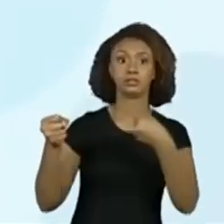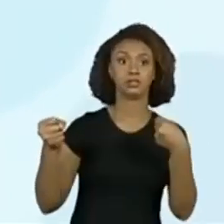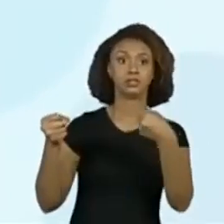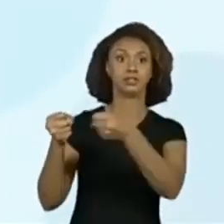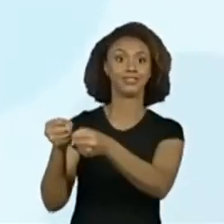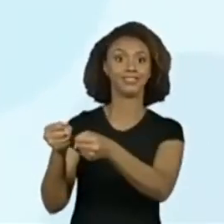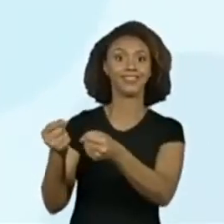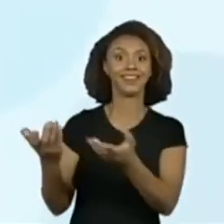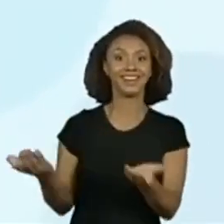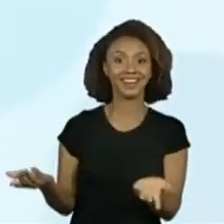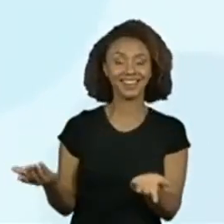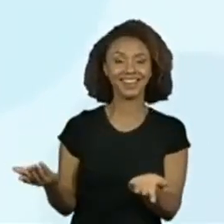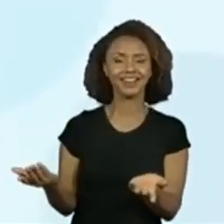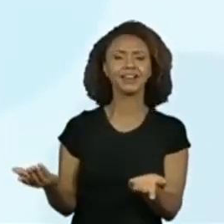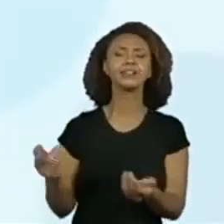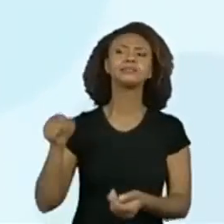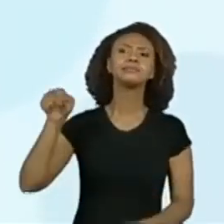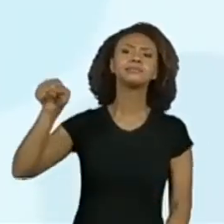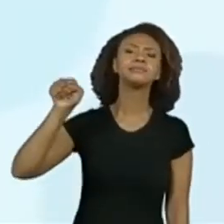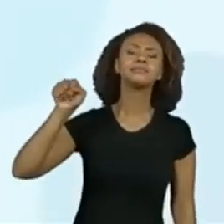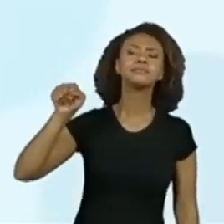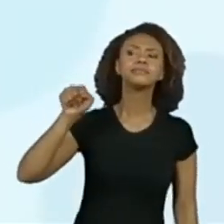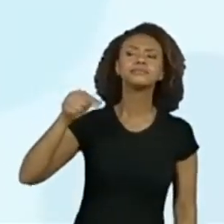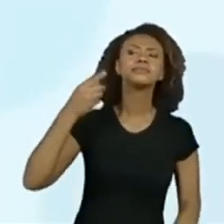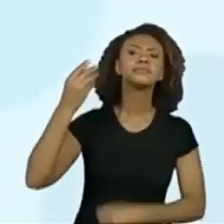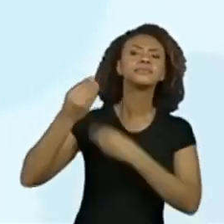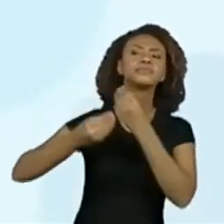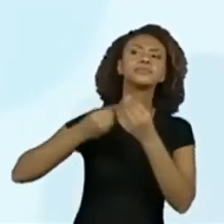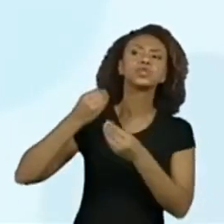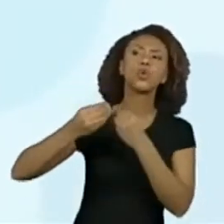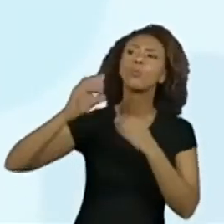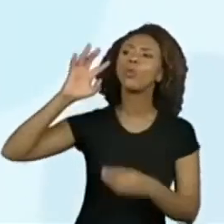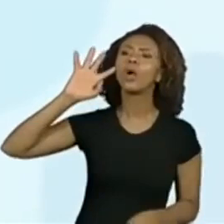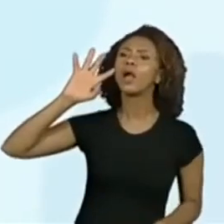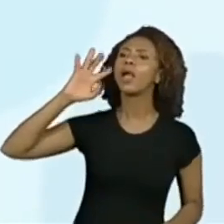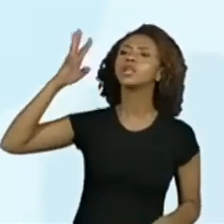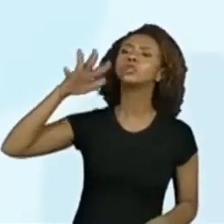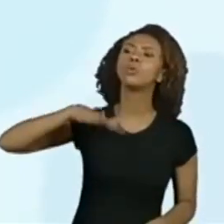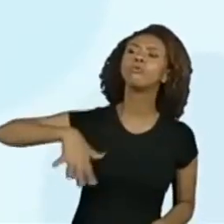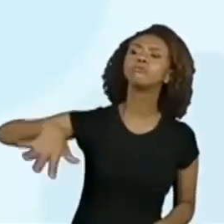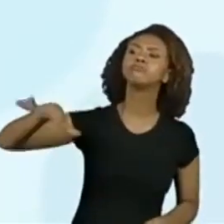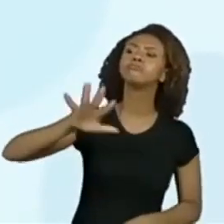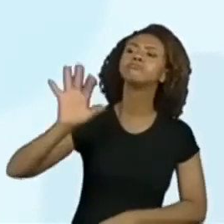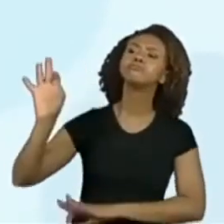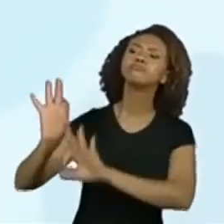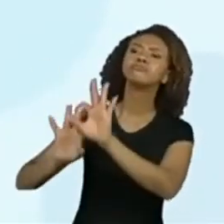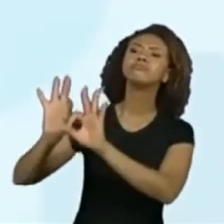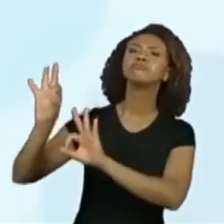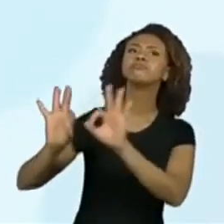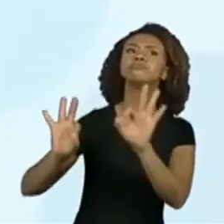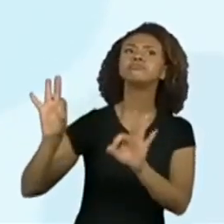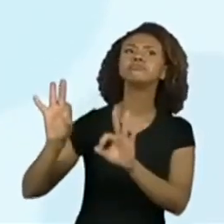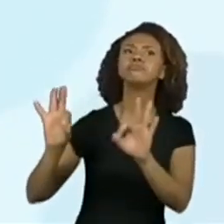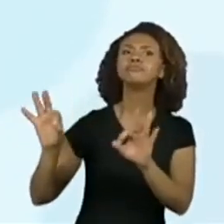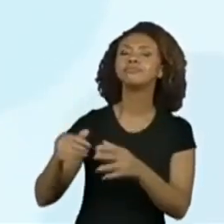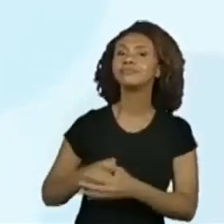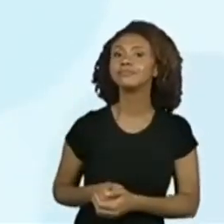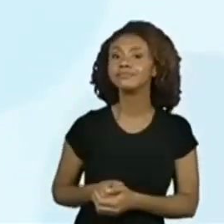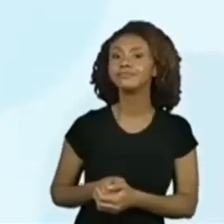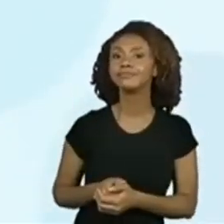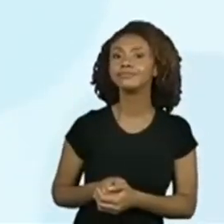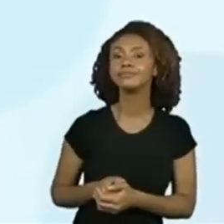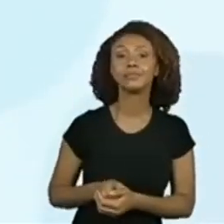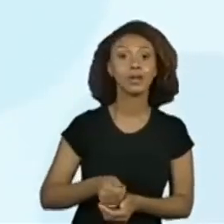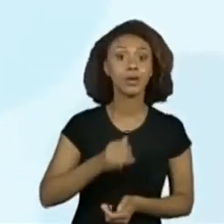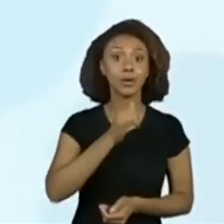no num uma situação problema para colocar esse móvel né por